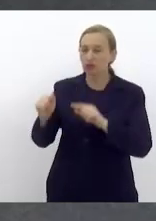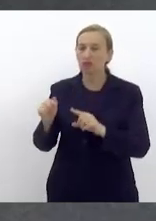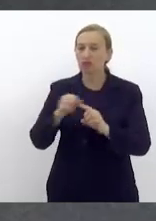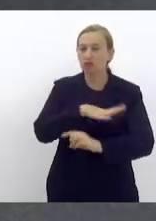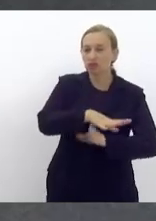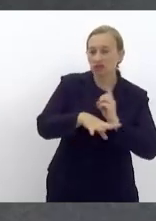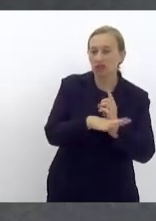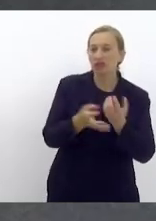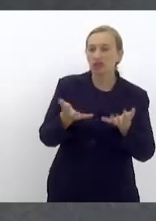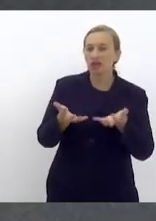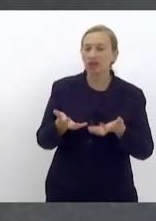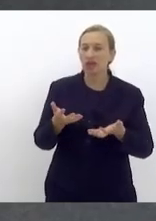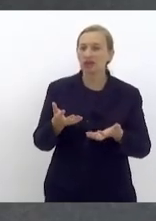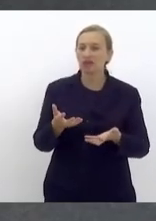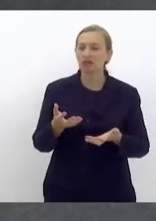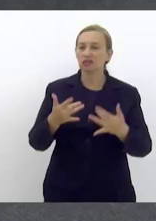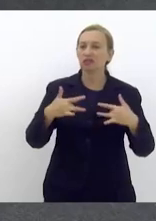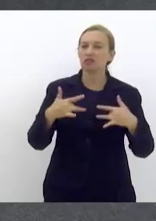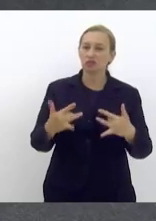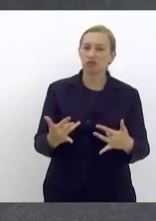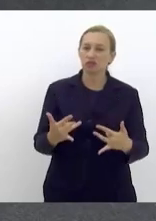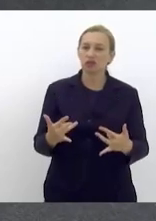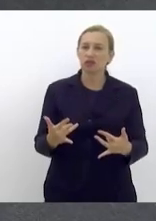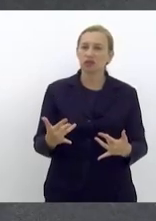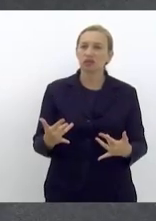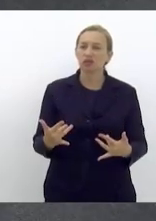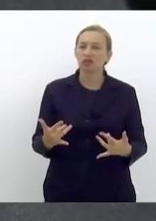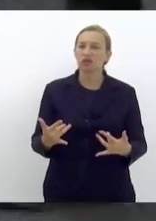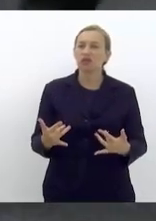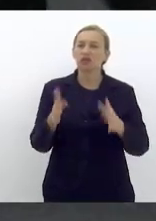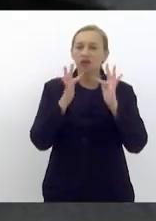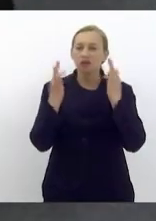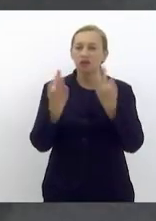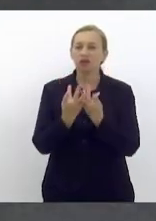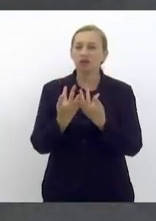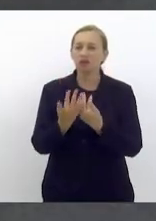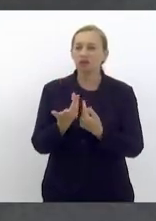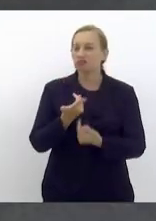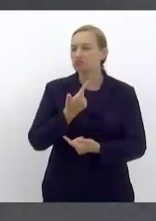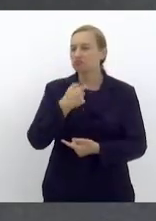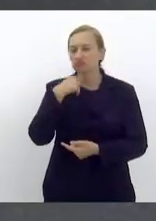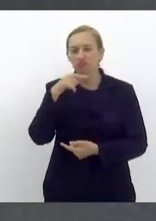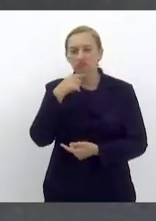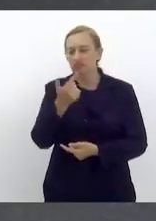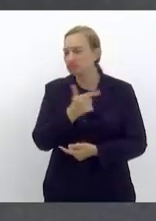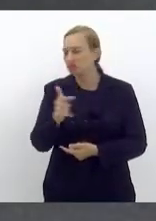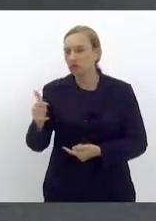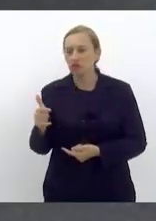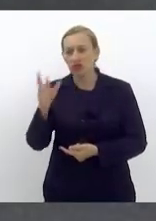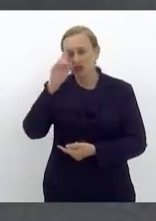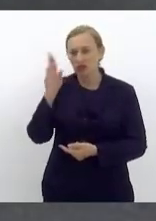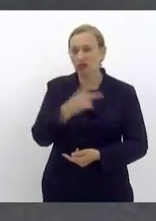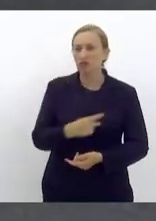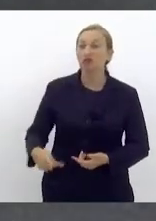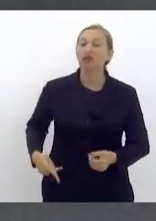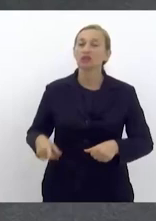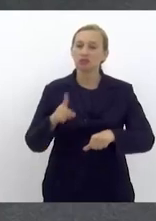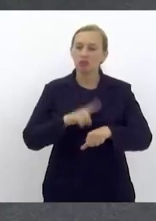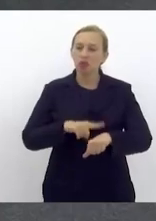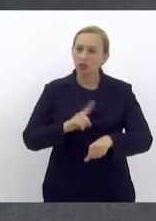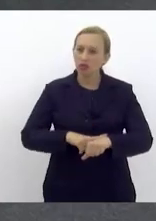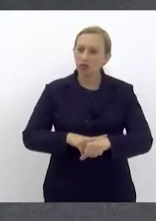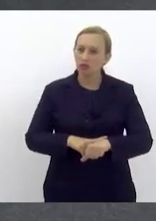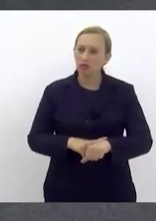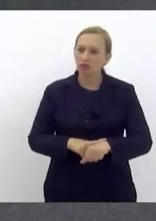quero aqui deixar a minha solidariedade a essas famílias, e eu não tenho dúvida, senhora presidenta, nesse momento é o